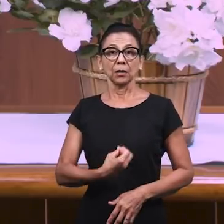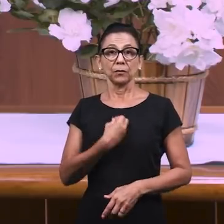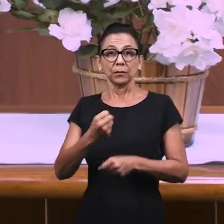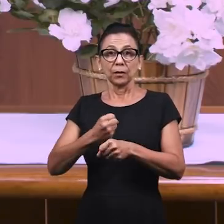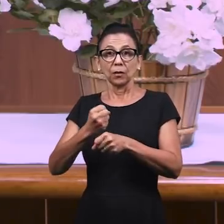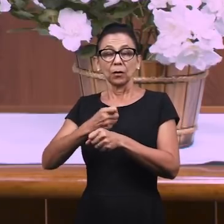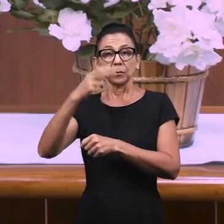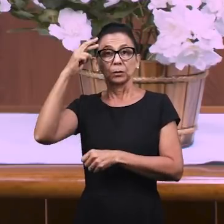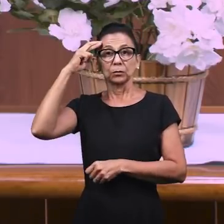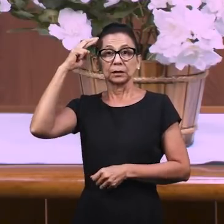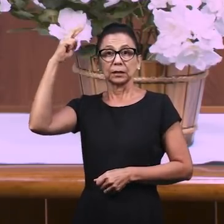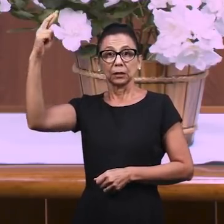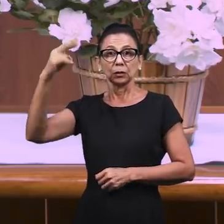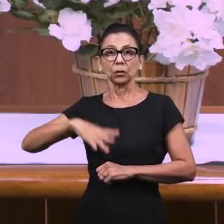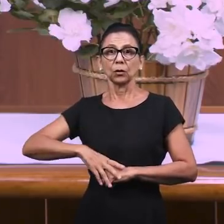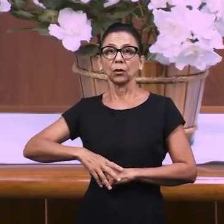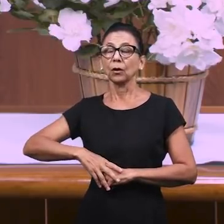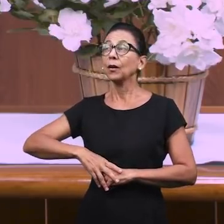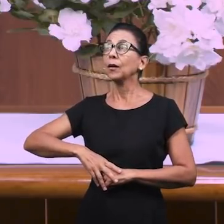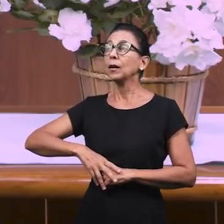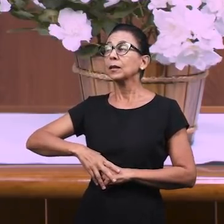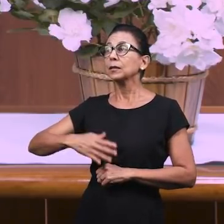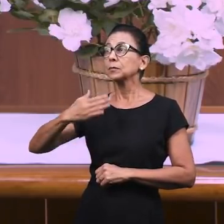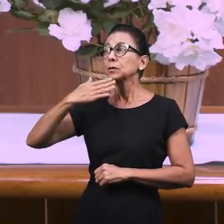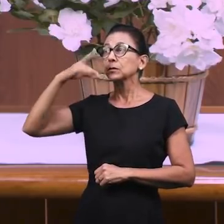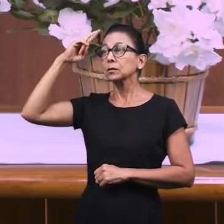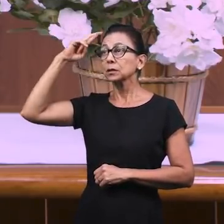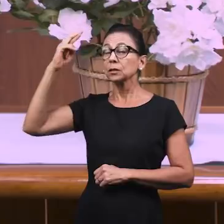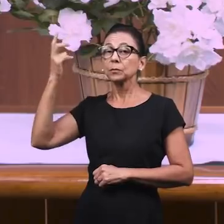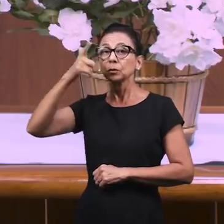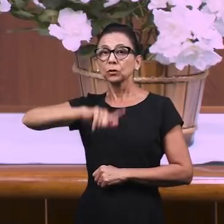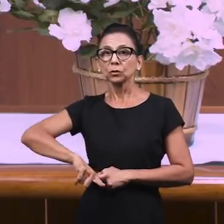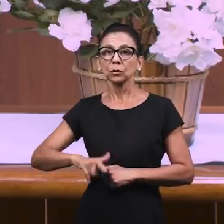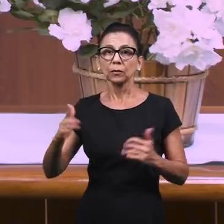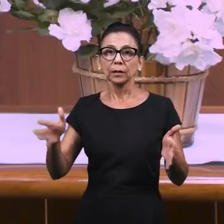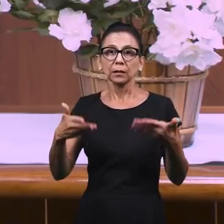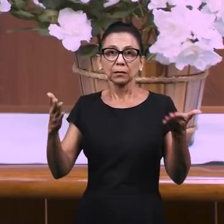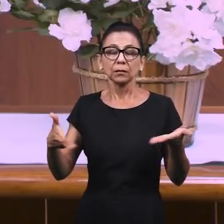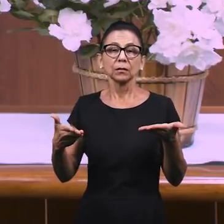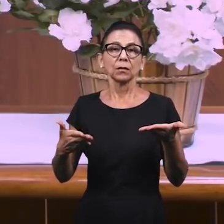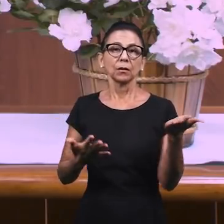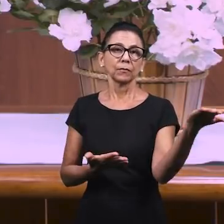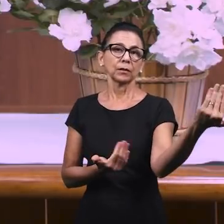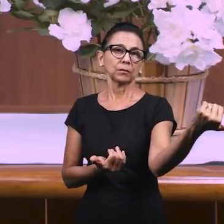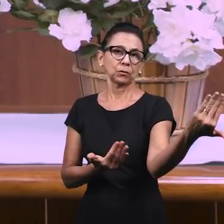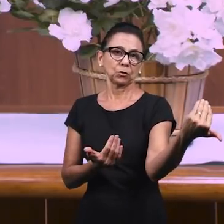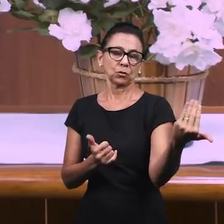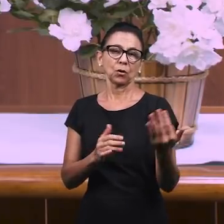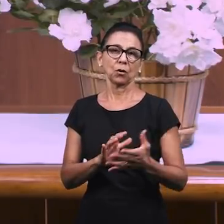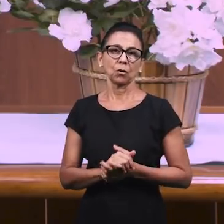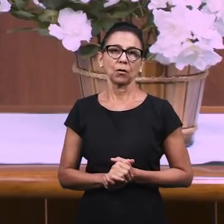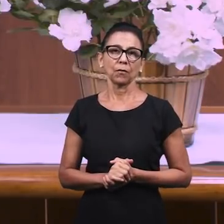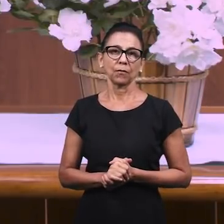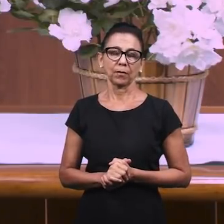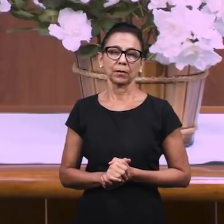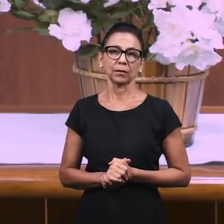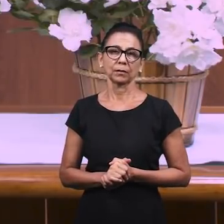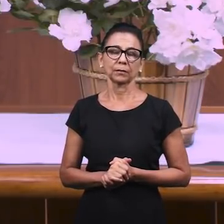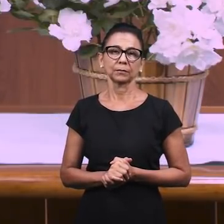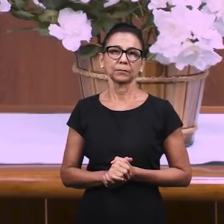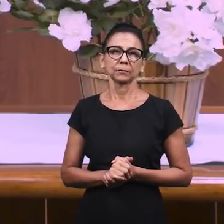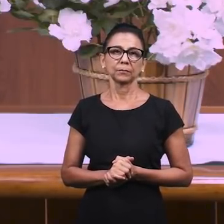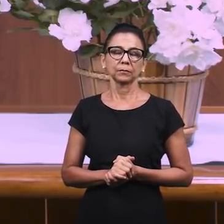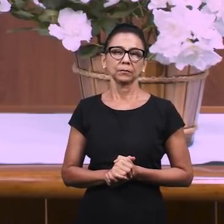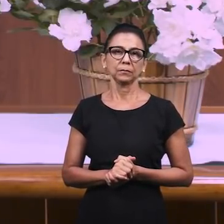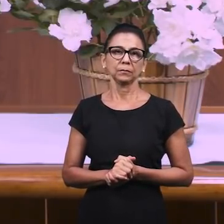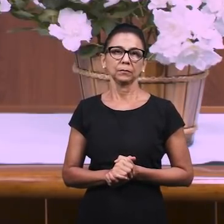dos séculos. Na ira, lembra-te da misericórdia. O Senhor está avivando a obra dele. E outra expressão é notifica,